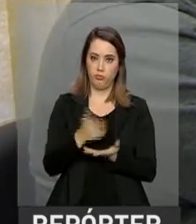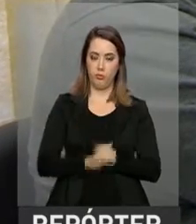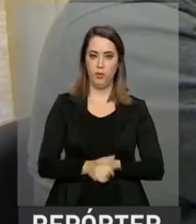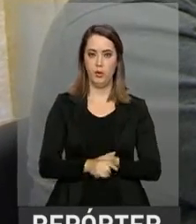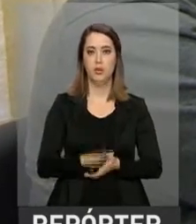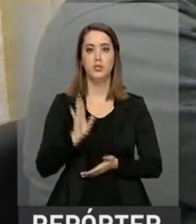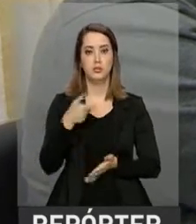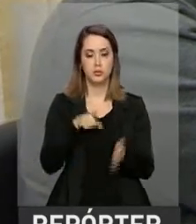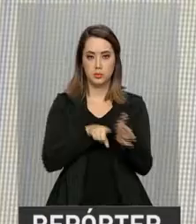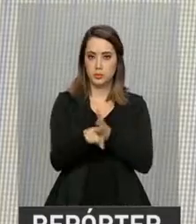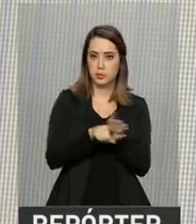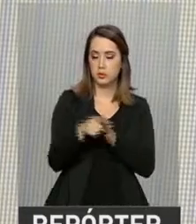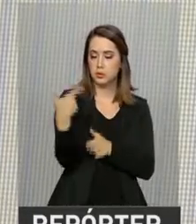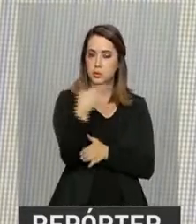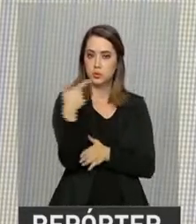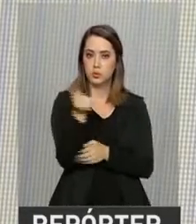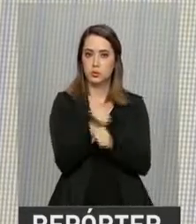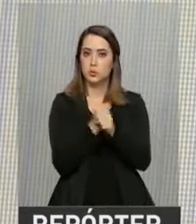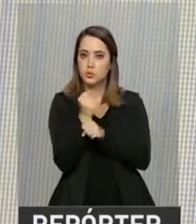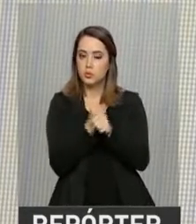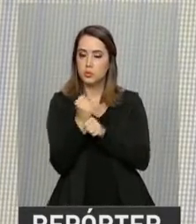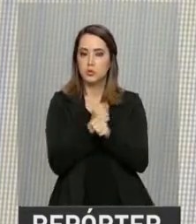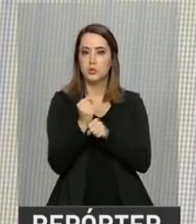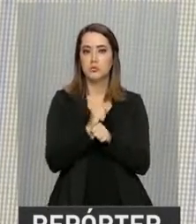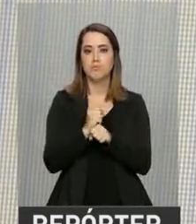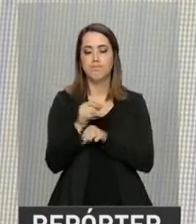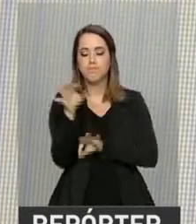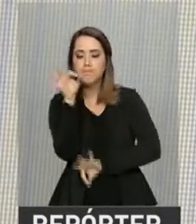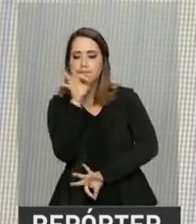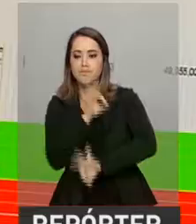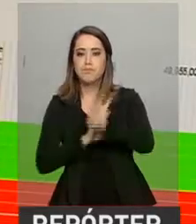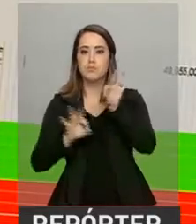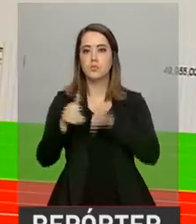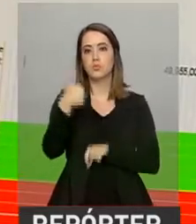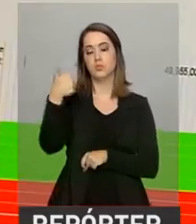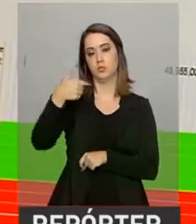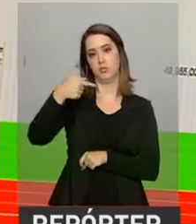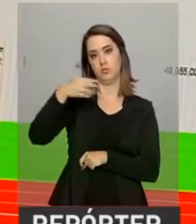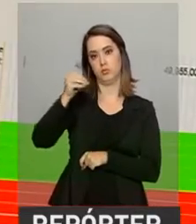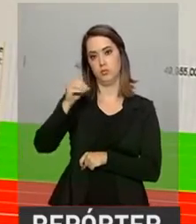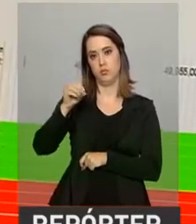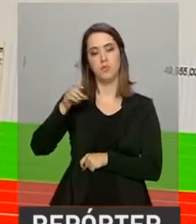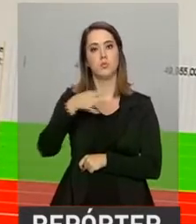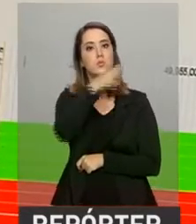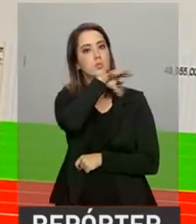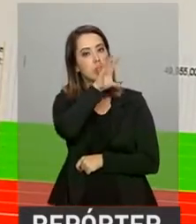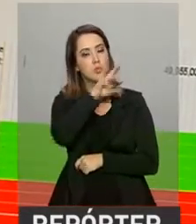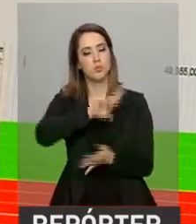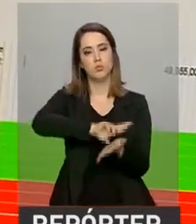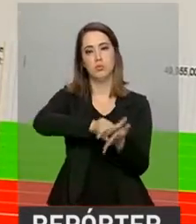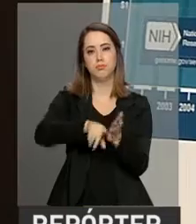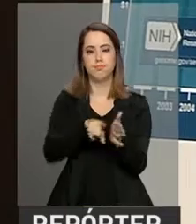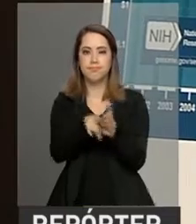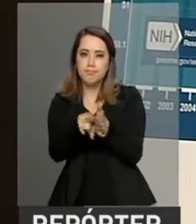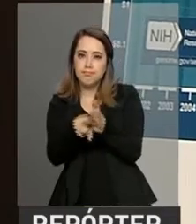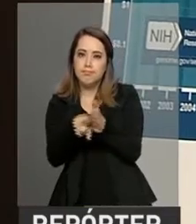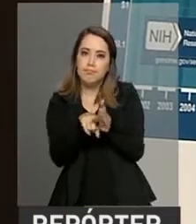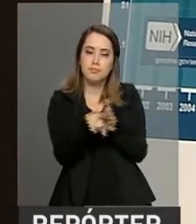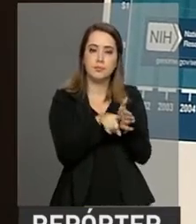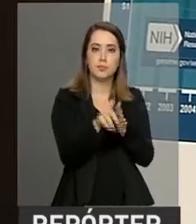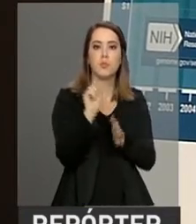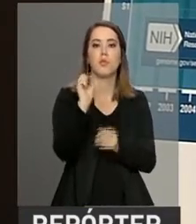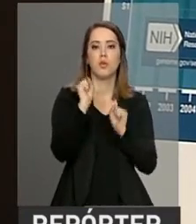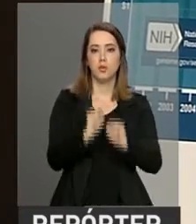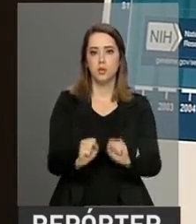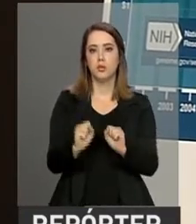anos e analisou mais de 1.700 animais o estudo agora abre caminho para novas pesquisas na área e poderá ser